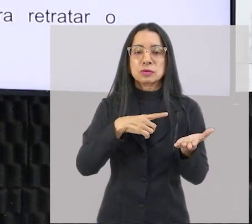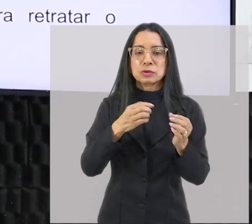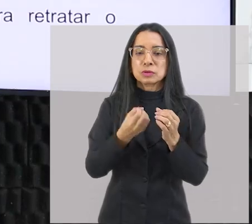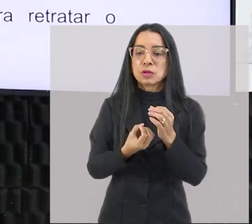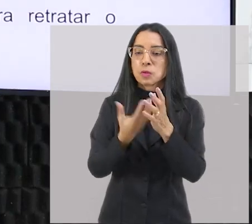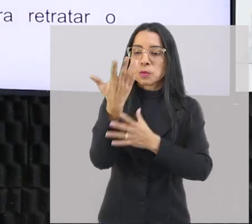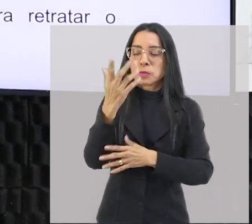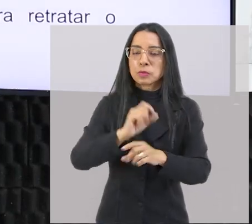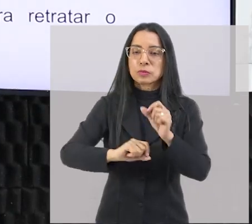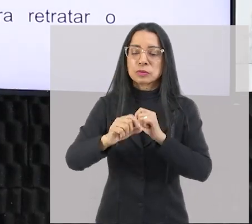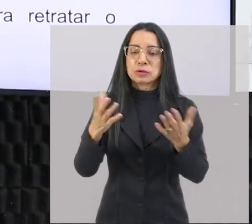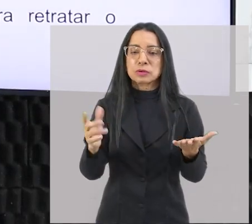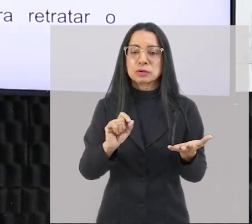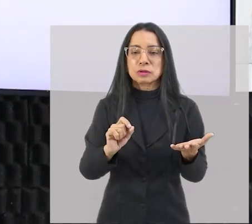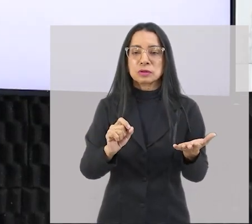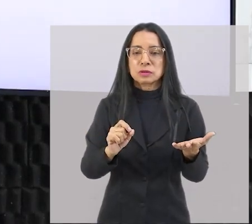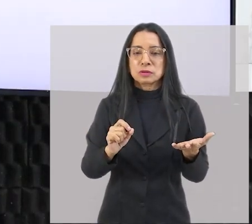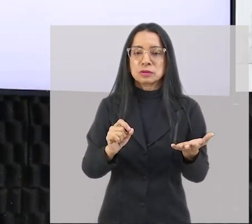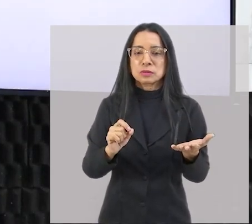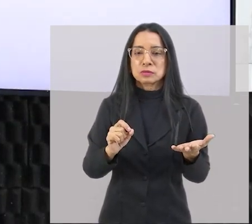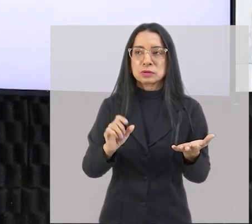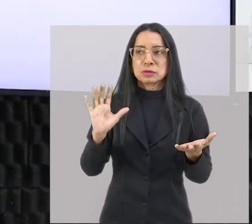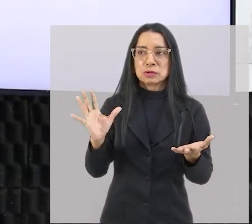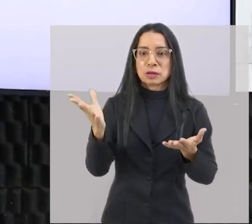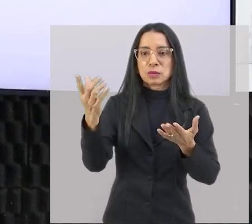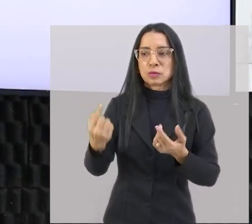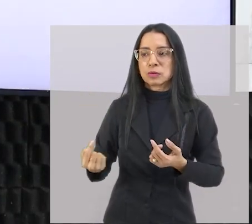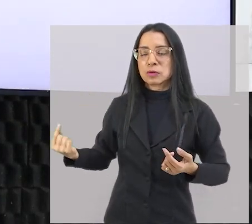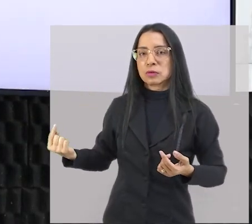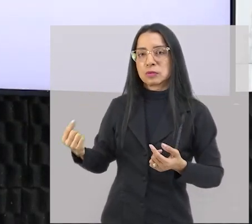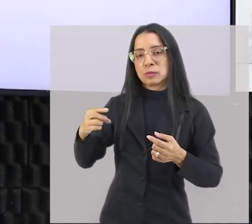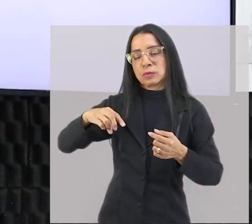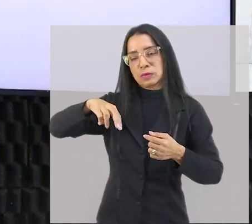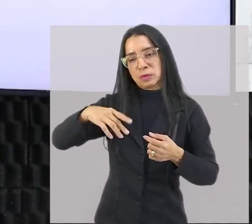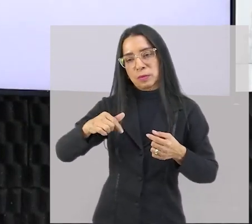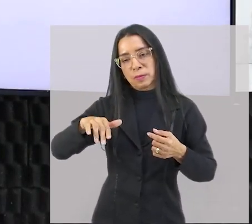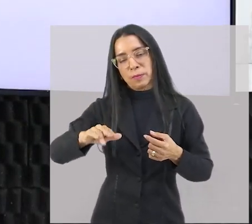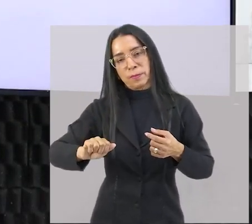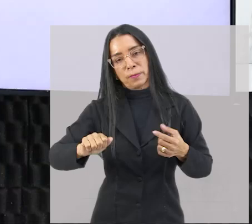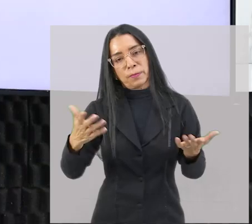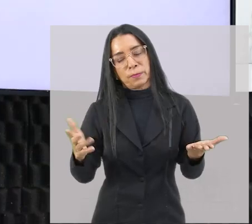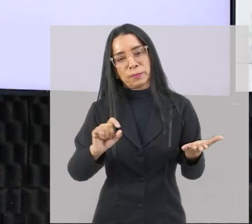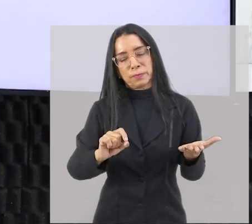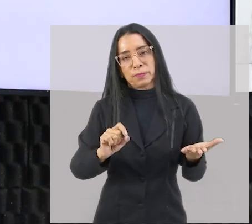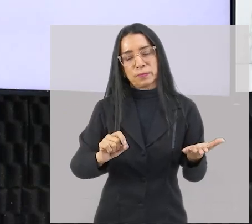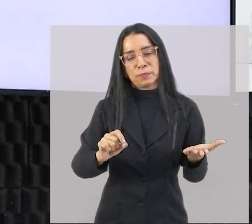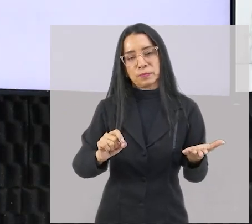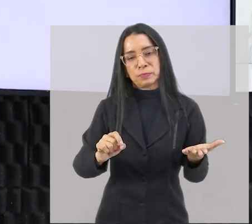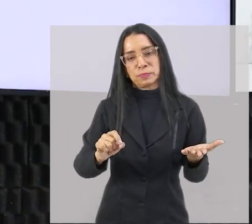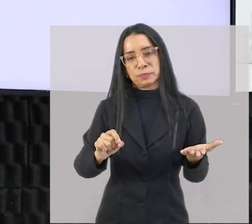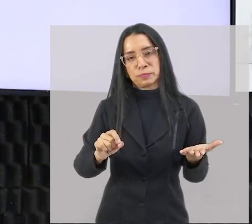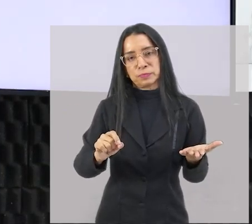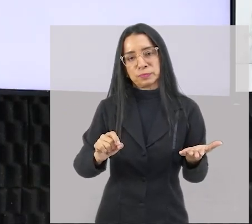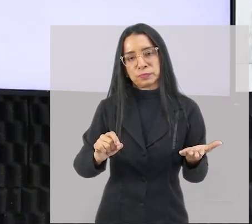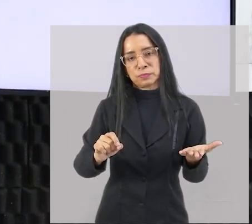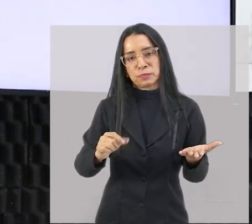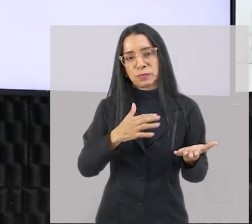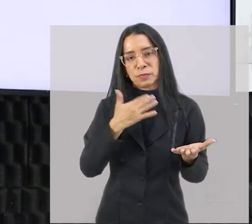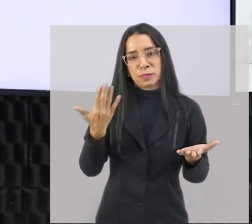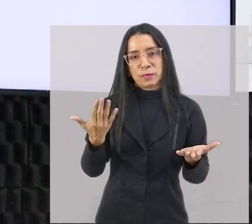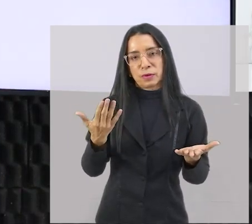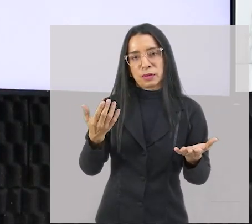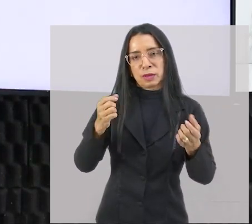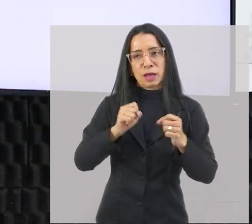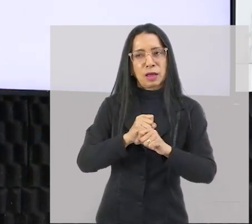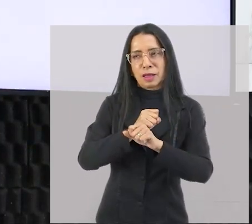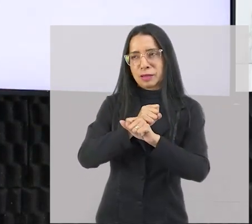seriam as consequências que essa situação da máquina de guerra, da máquina desse gigante acéfalo, uma máquina de matar, sairia